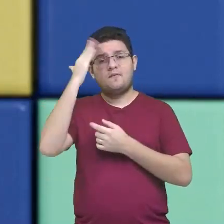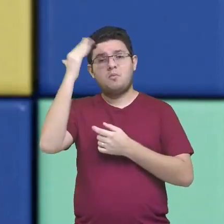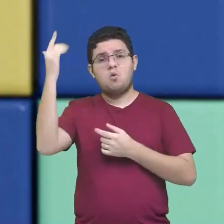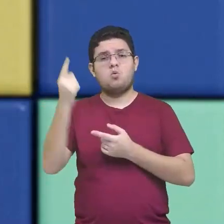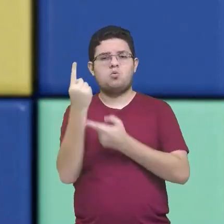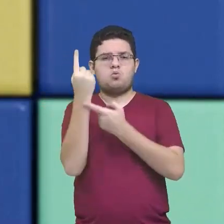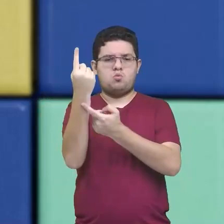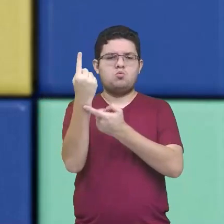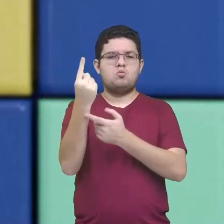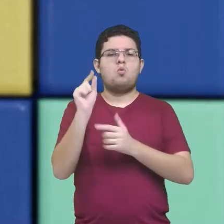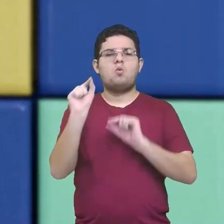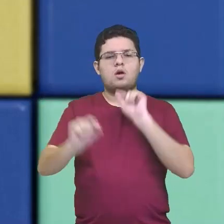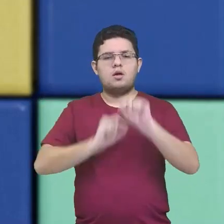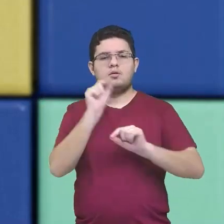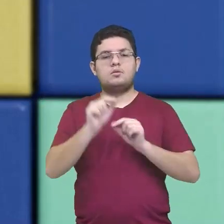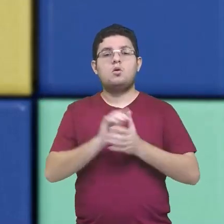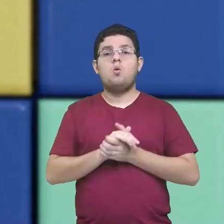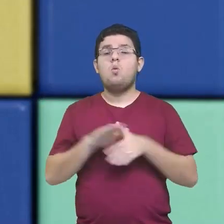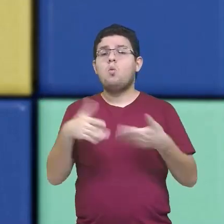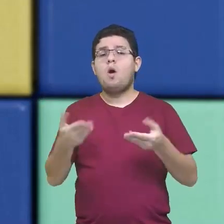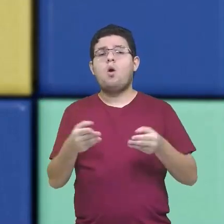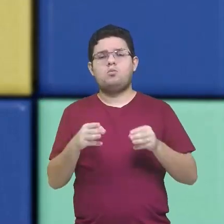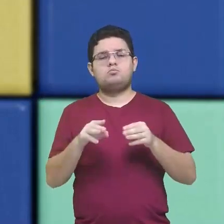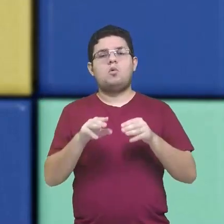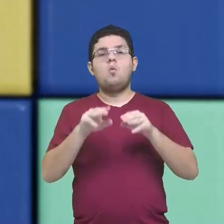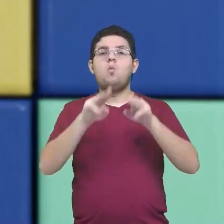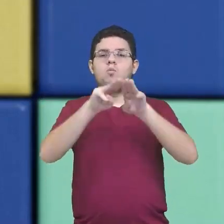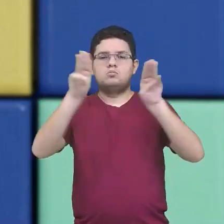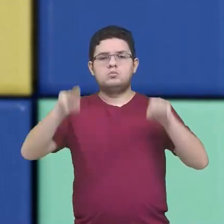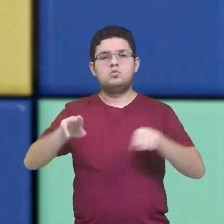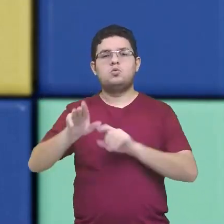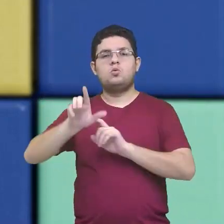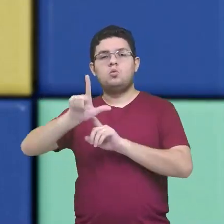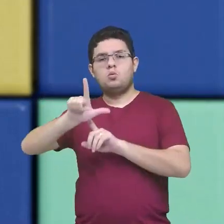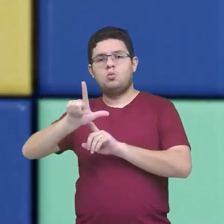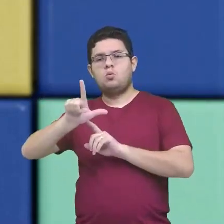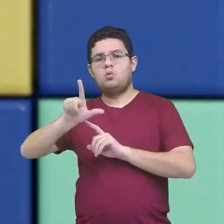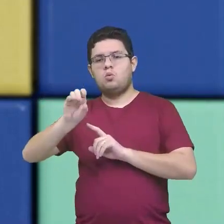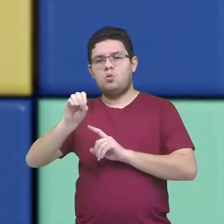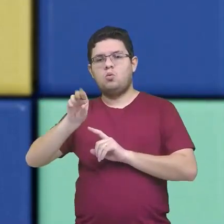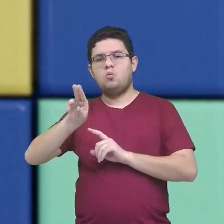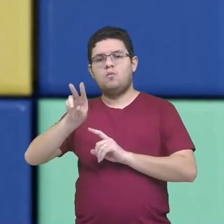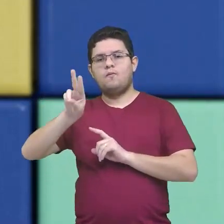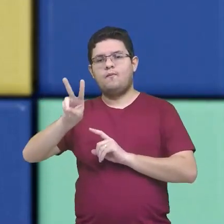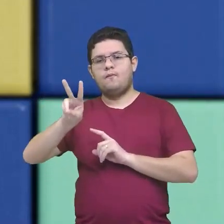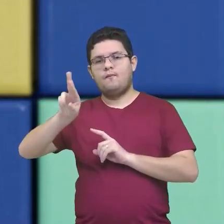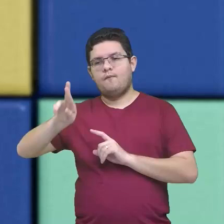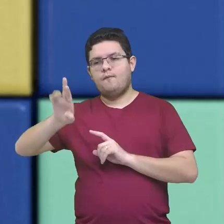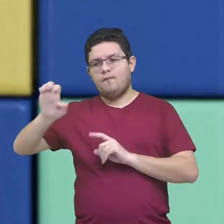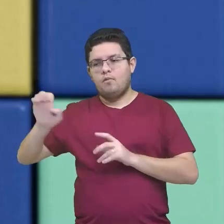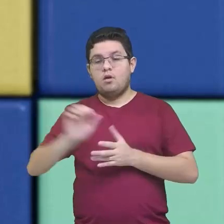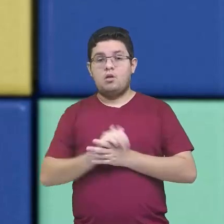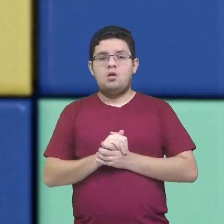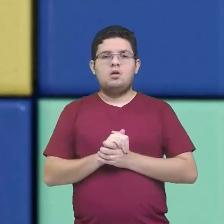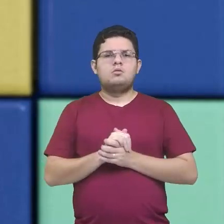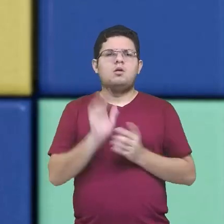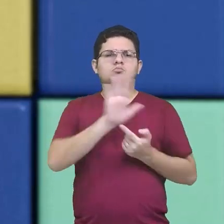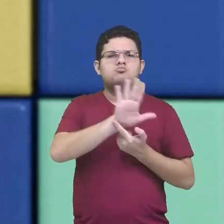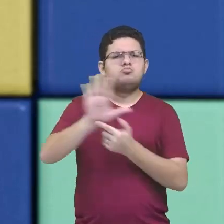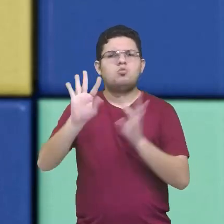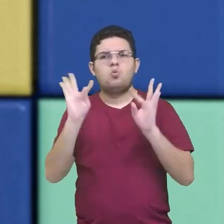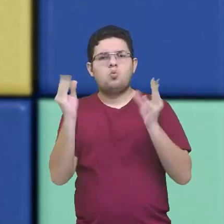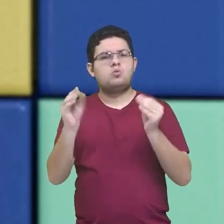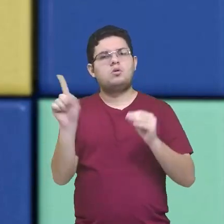início, que é o Museu do Louvre, né? Eu não tenho como trazer todas as exposições para vocês, algumas a gente vai